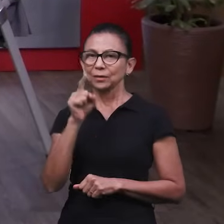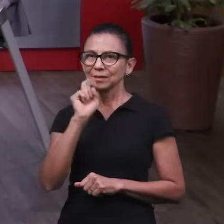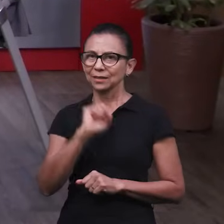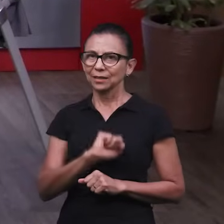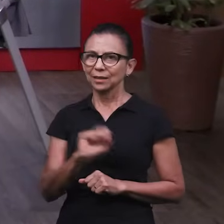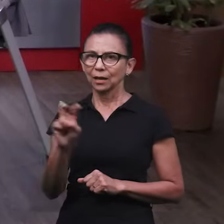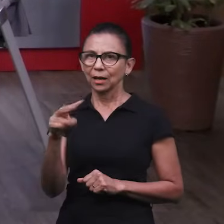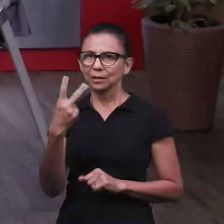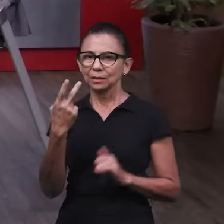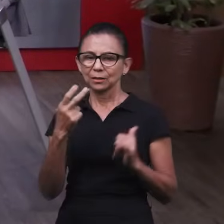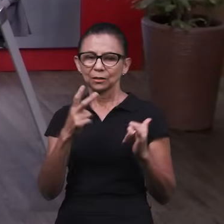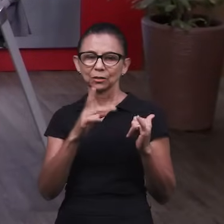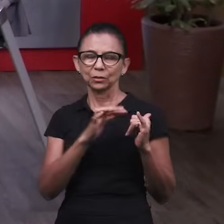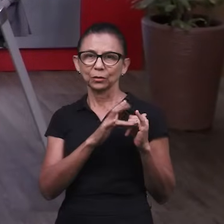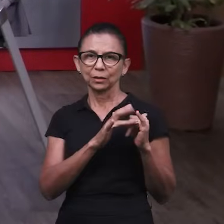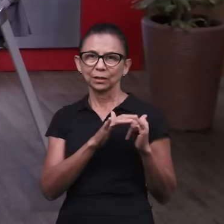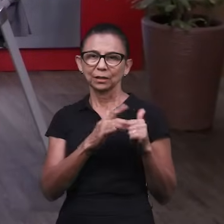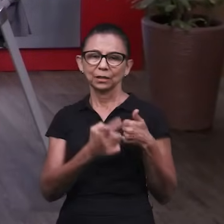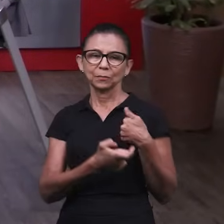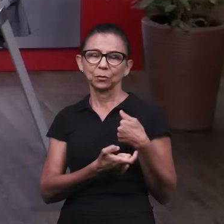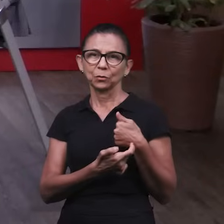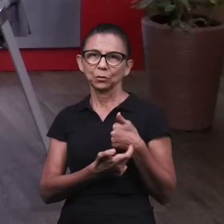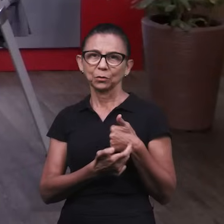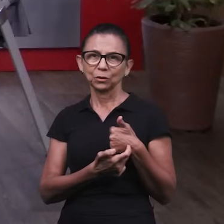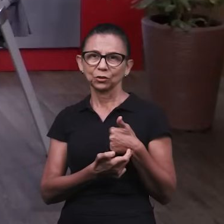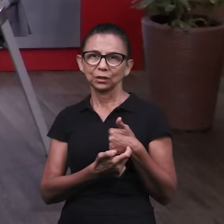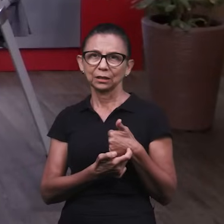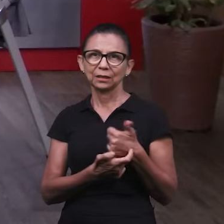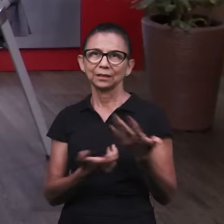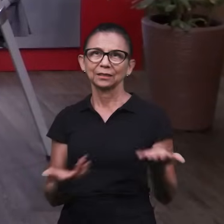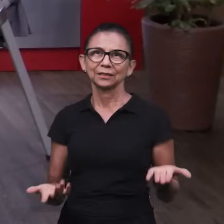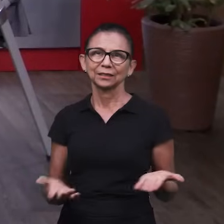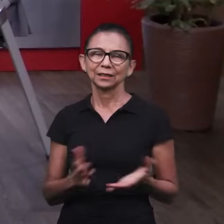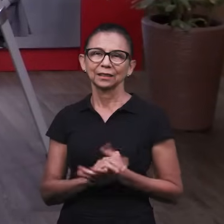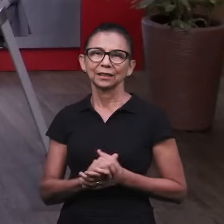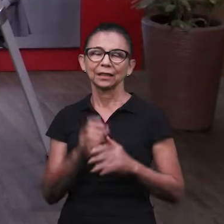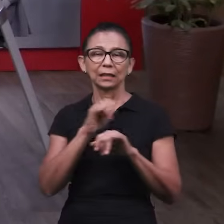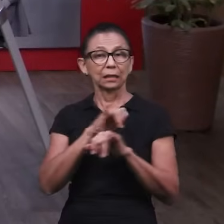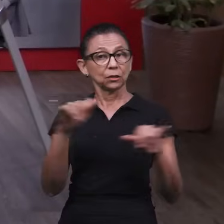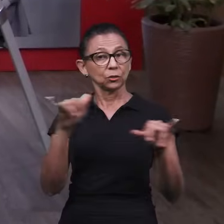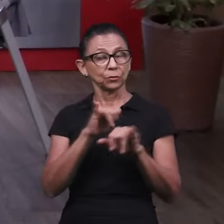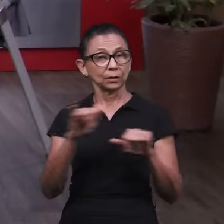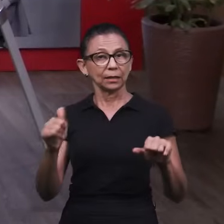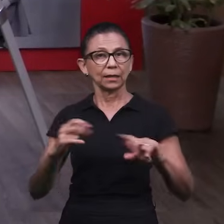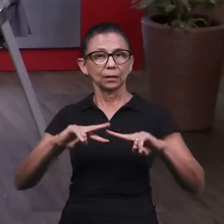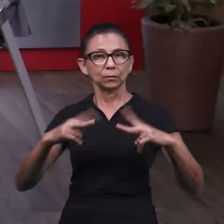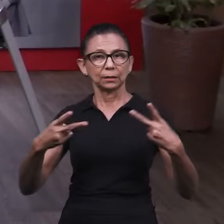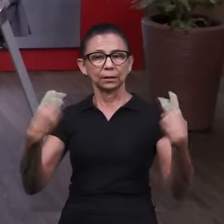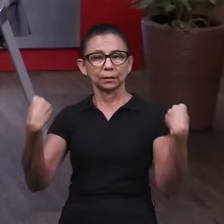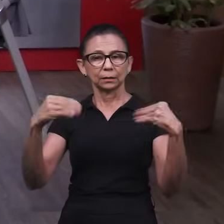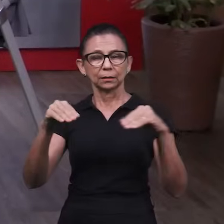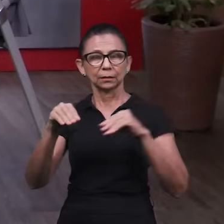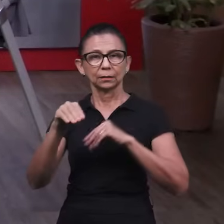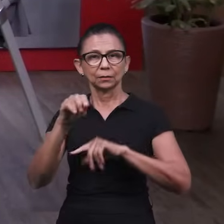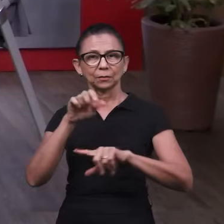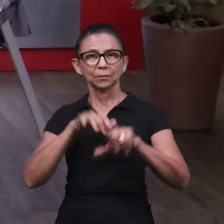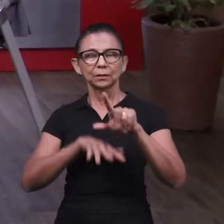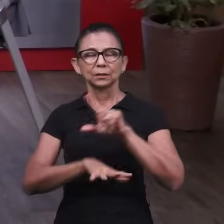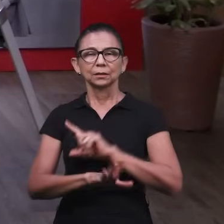YouTube, nos ajude curtindo esse vídeo, nos ajudando a divulgar, compartilhando. E